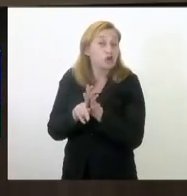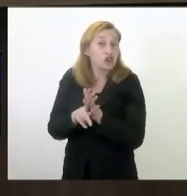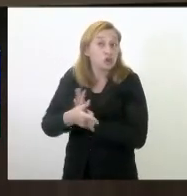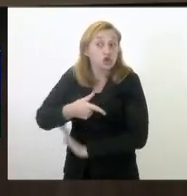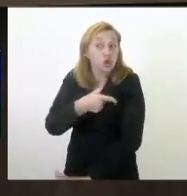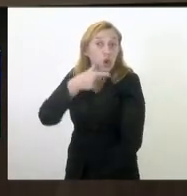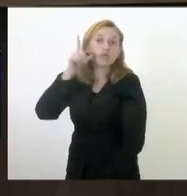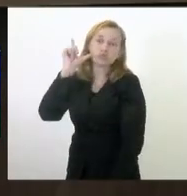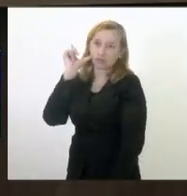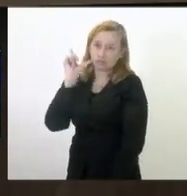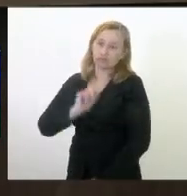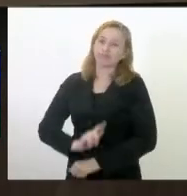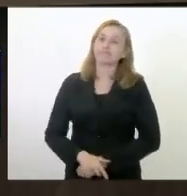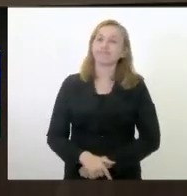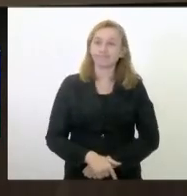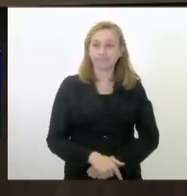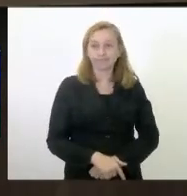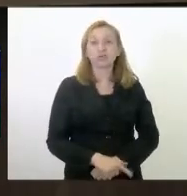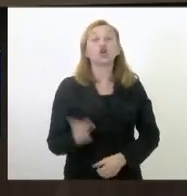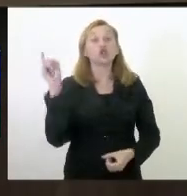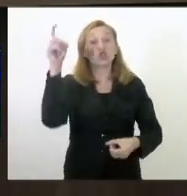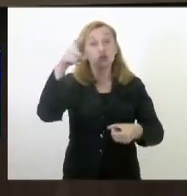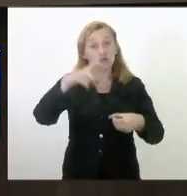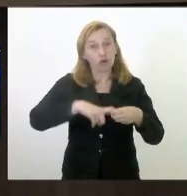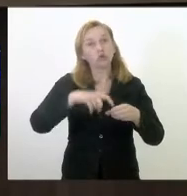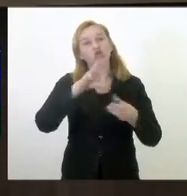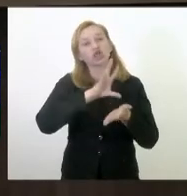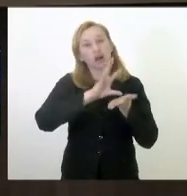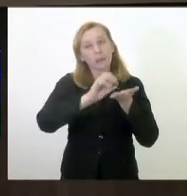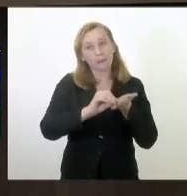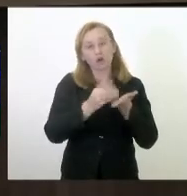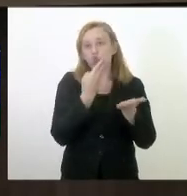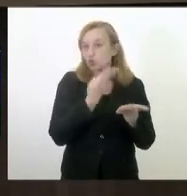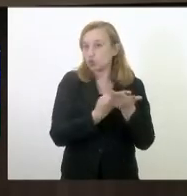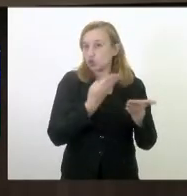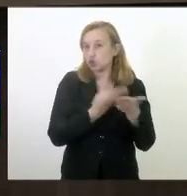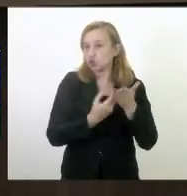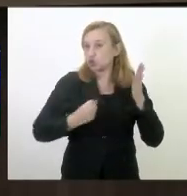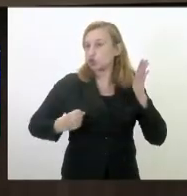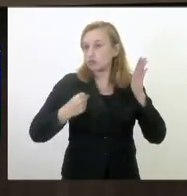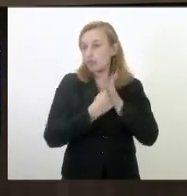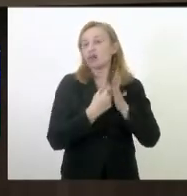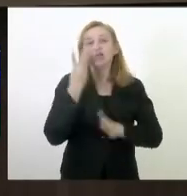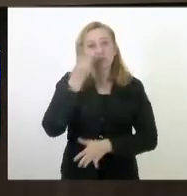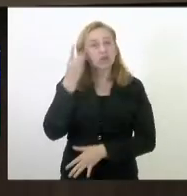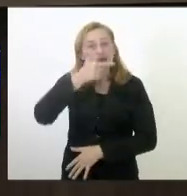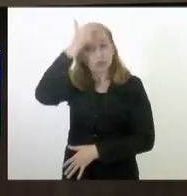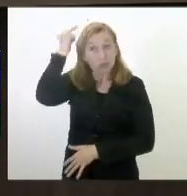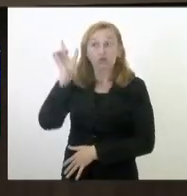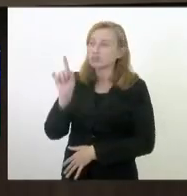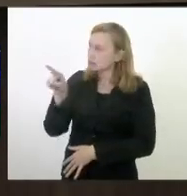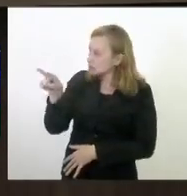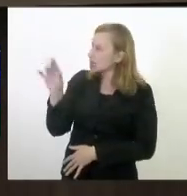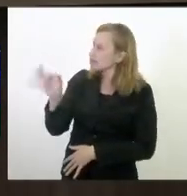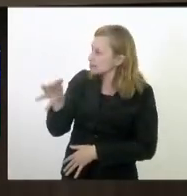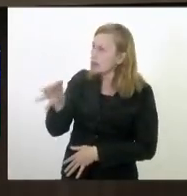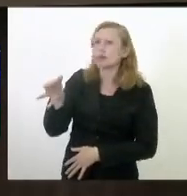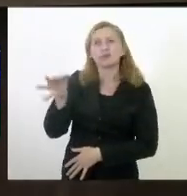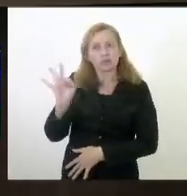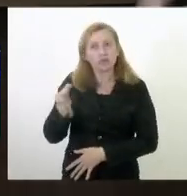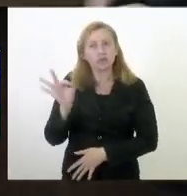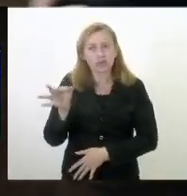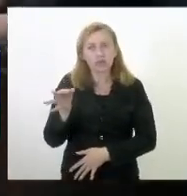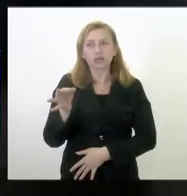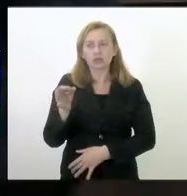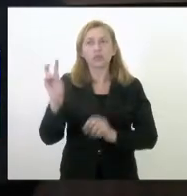ontem, que o projeto volte à pauta com o estudo de impacto. O deputado Luiz Paulo tem razão numa questão, que